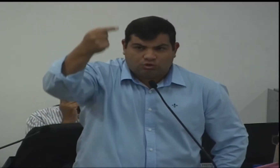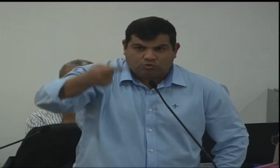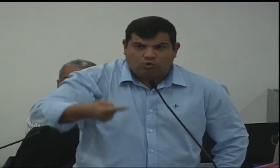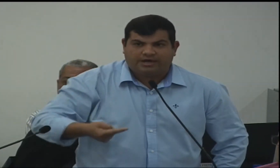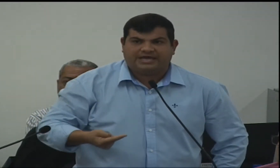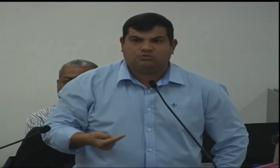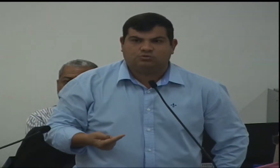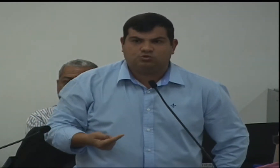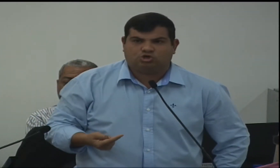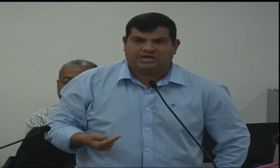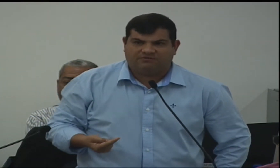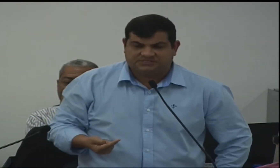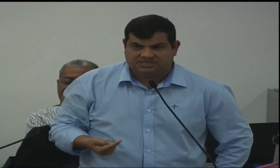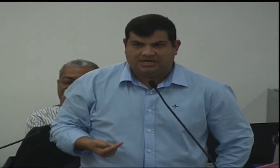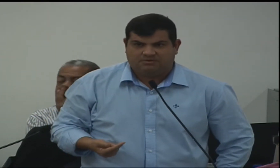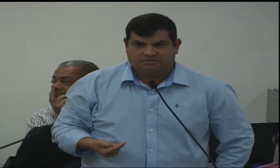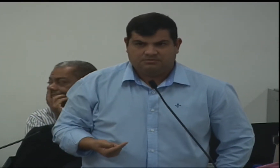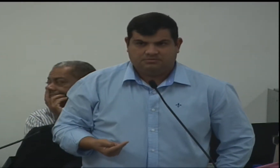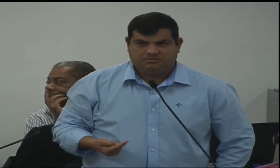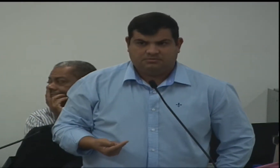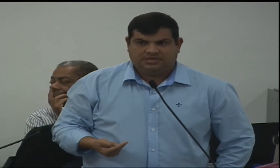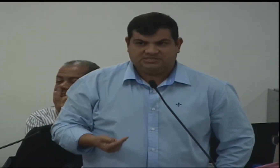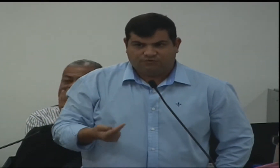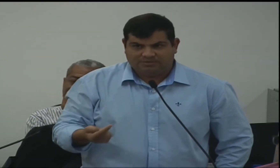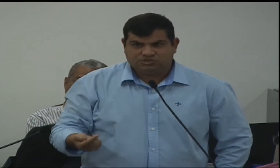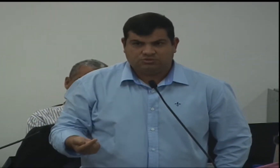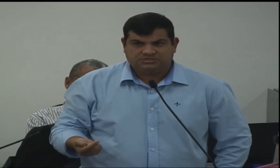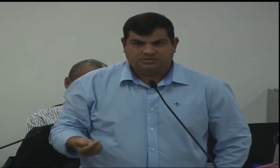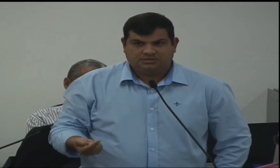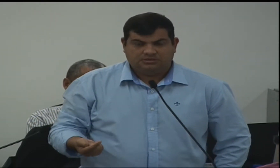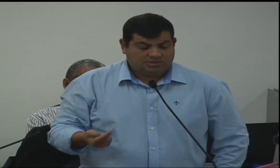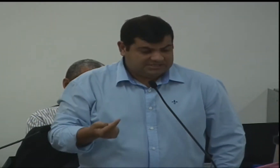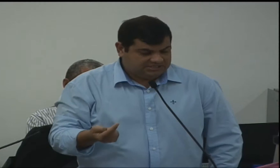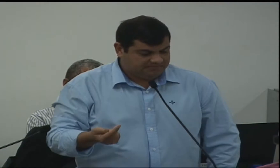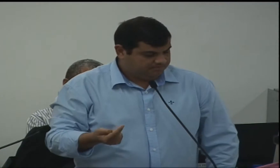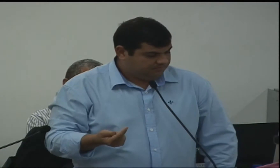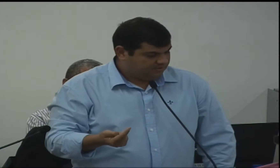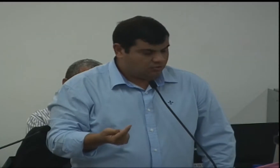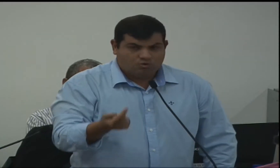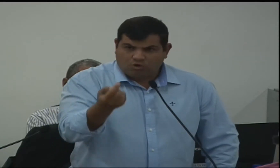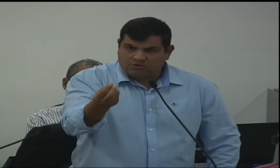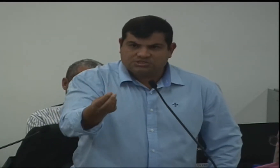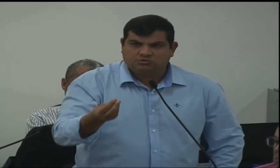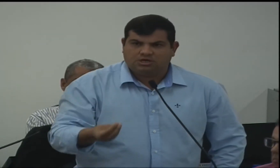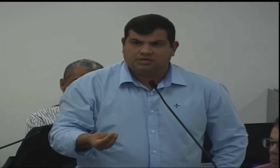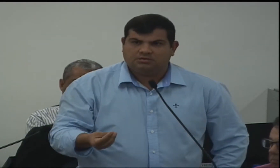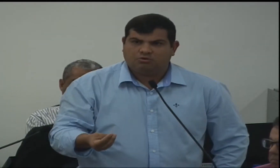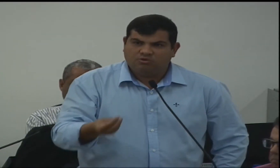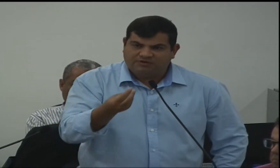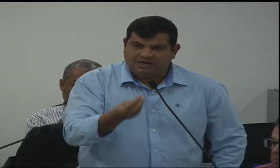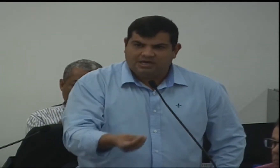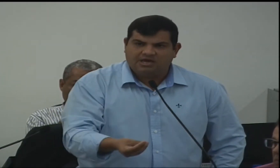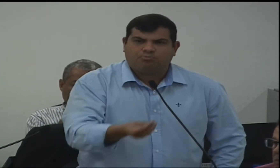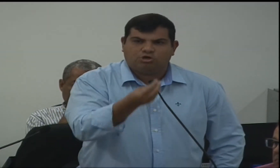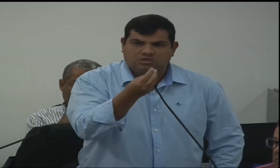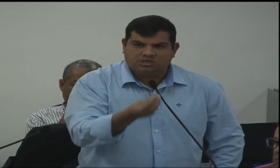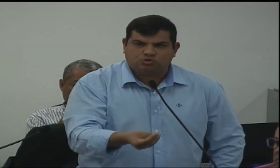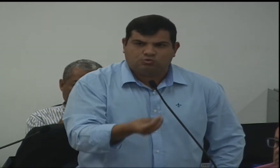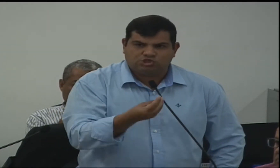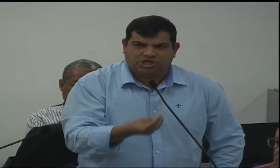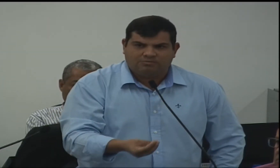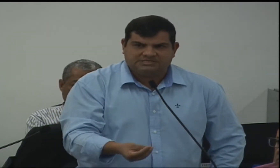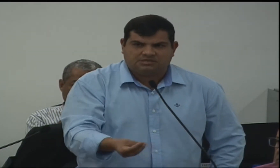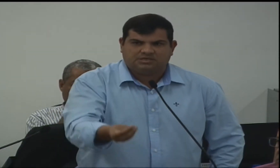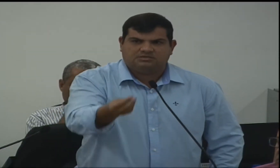todo correto no jornal oficial, as informações. Então, assim, concordo com a senhora. Como eu falei, é